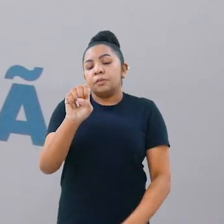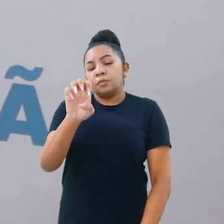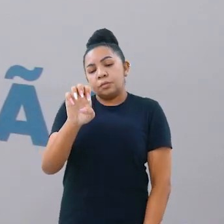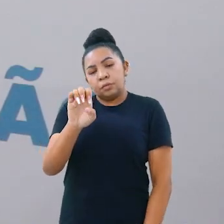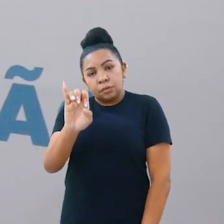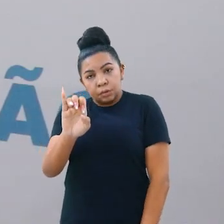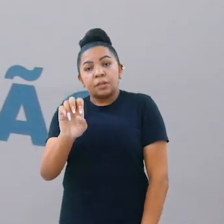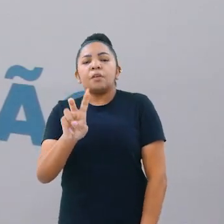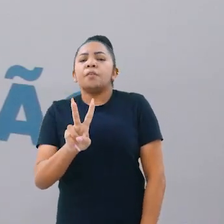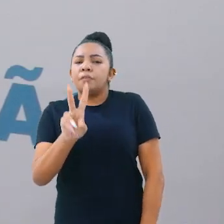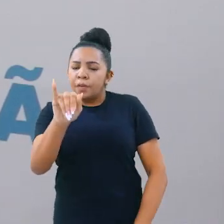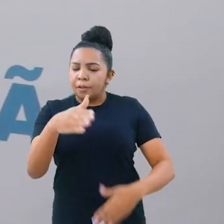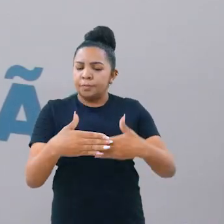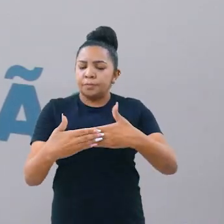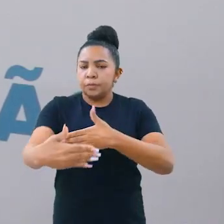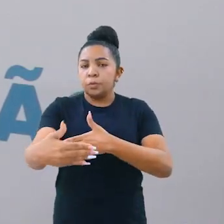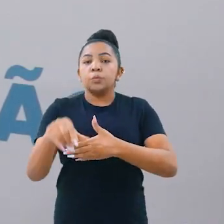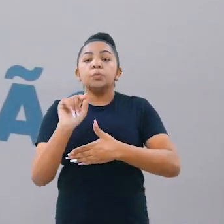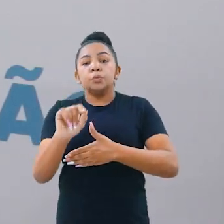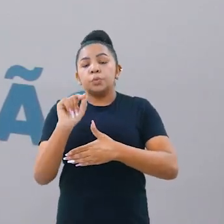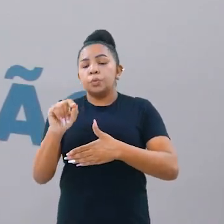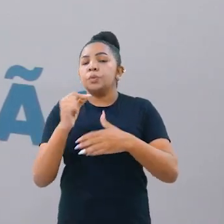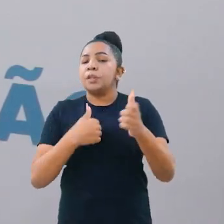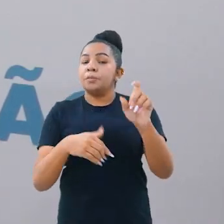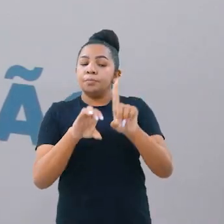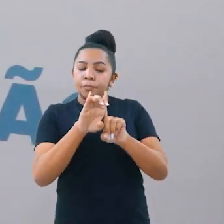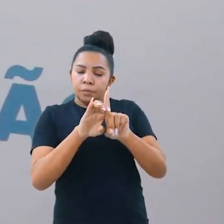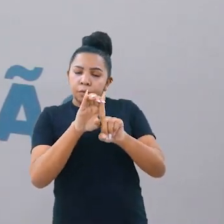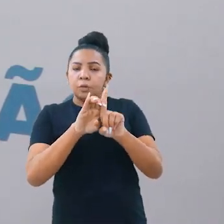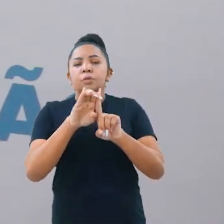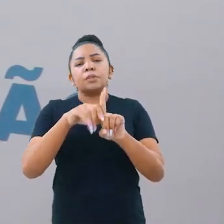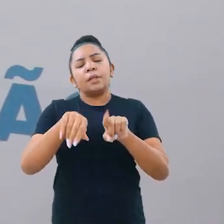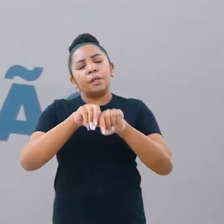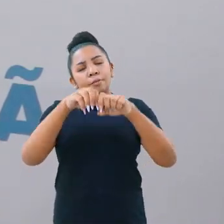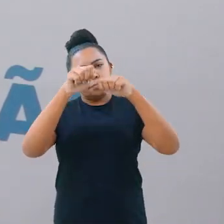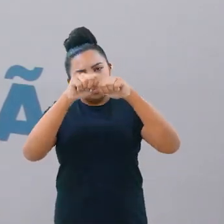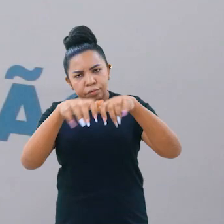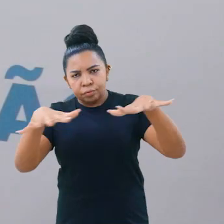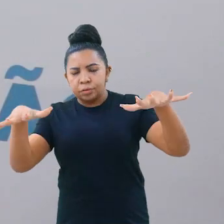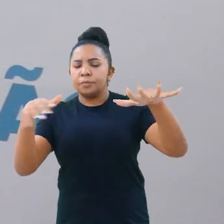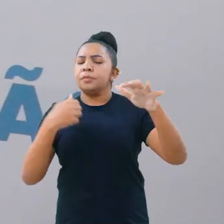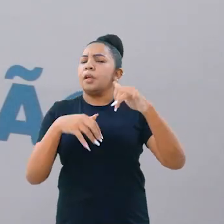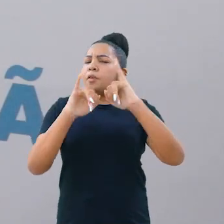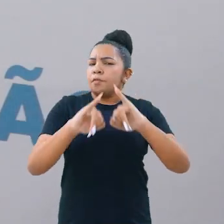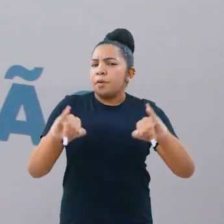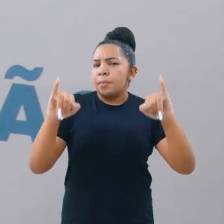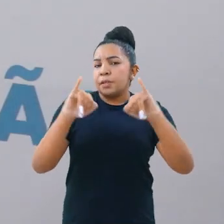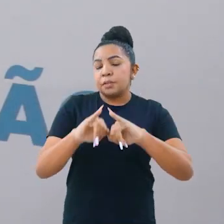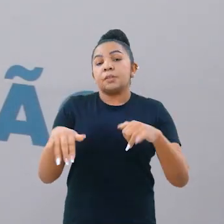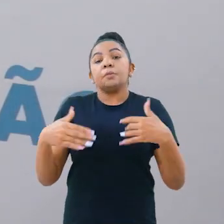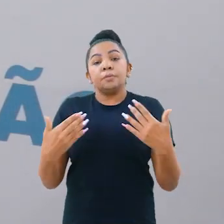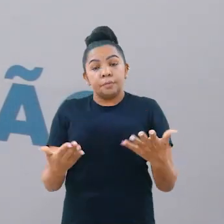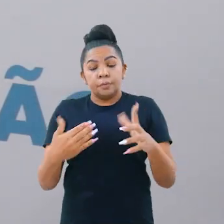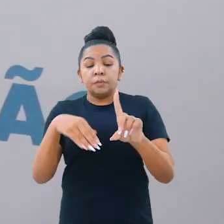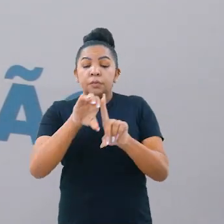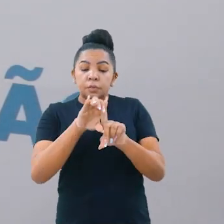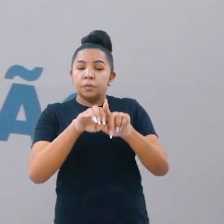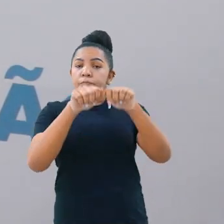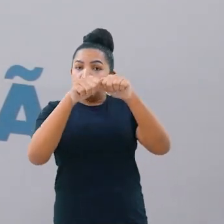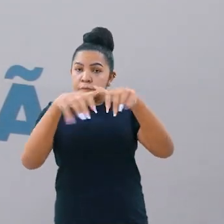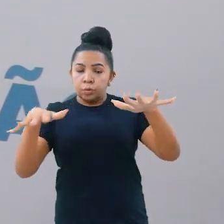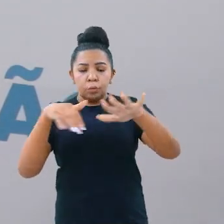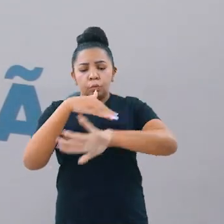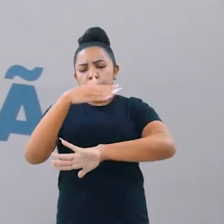e a partir de então a gente vai iniciar um calendário de multiplicação de informações.